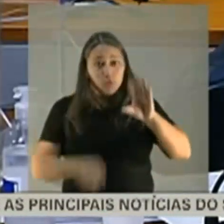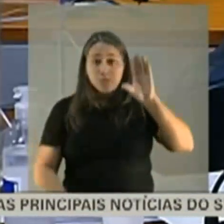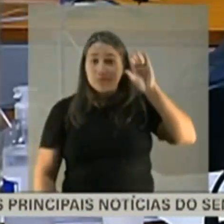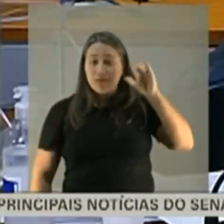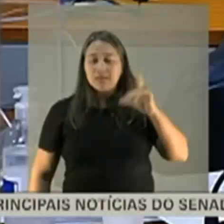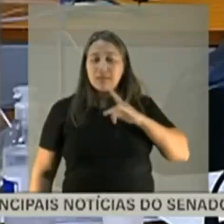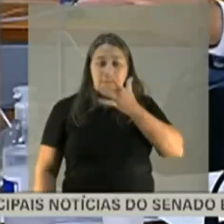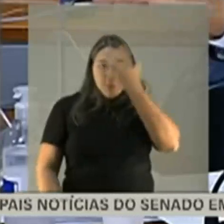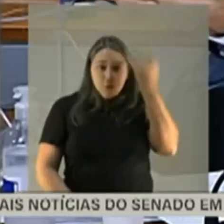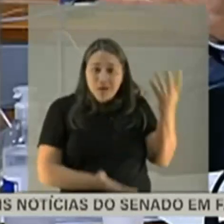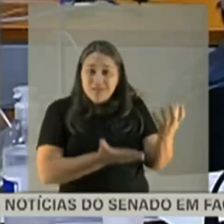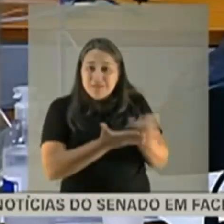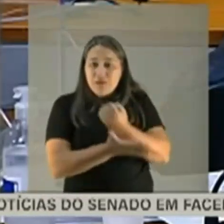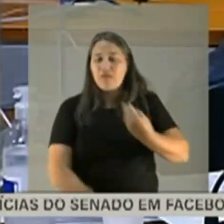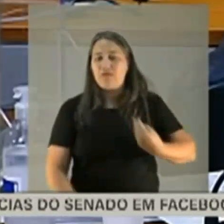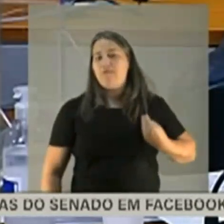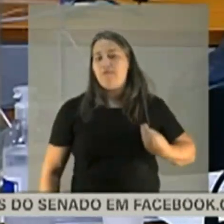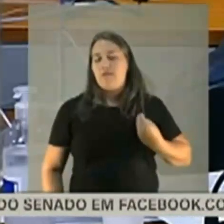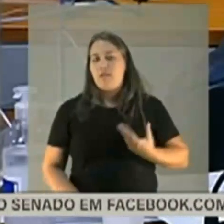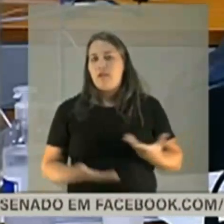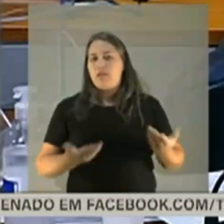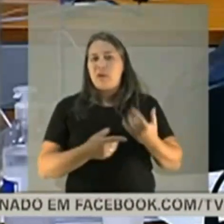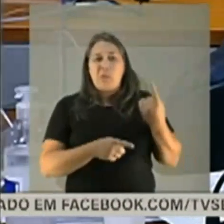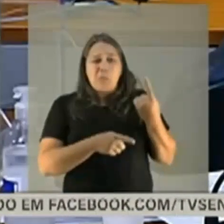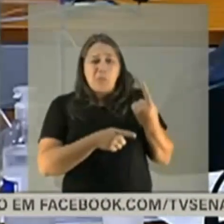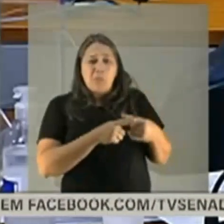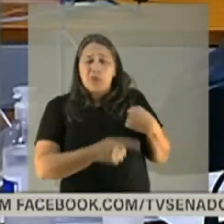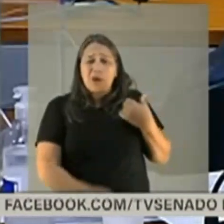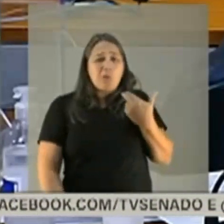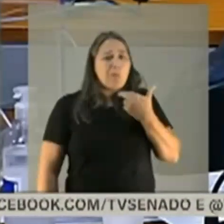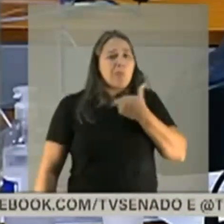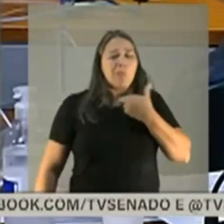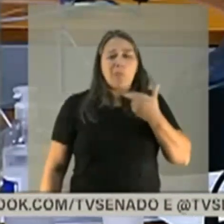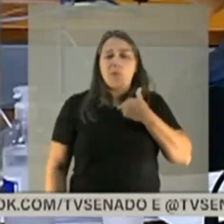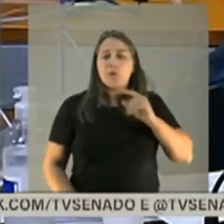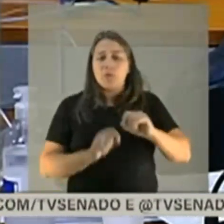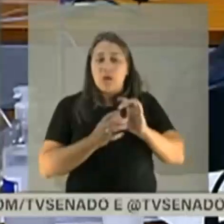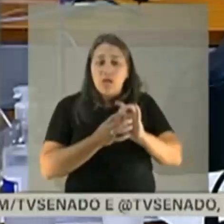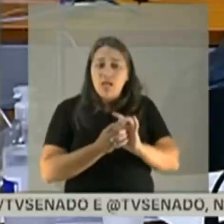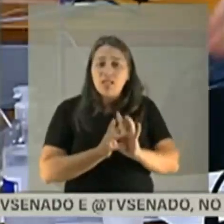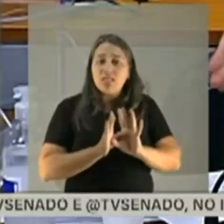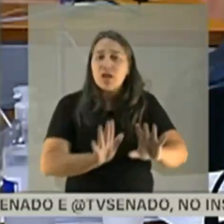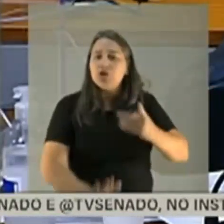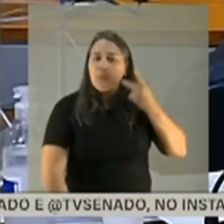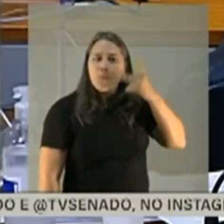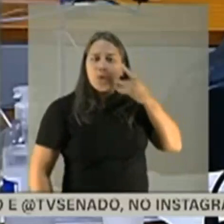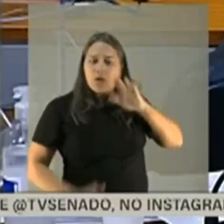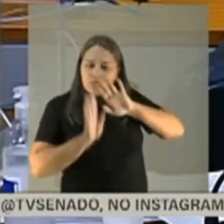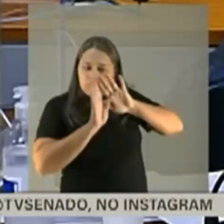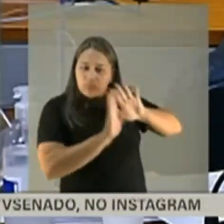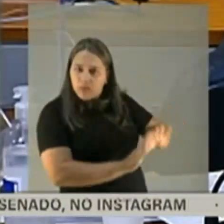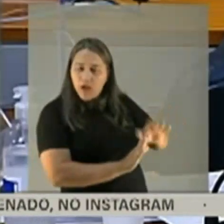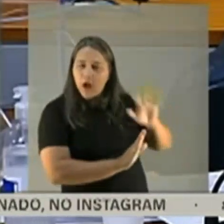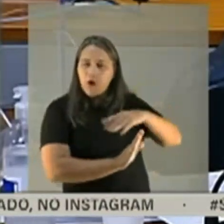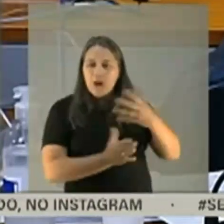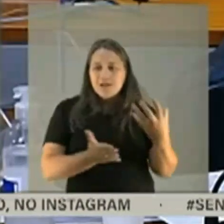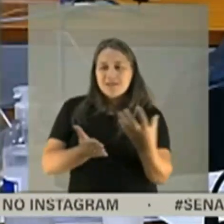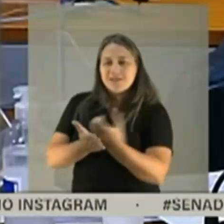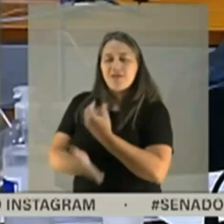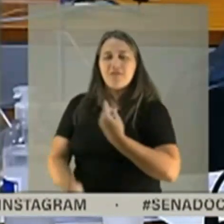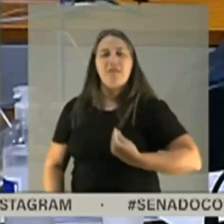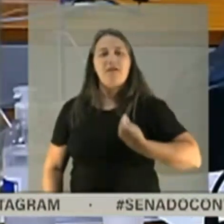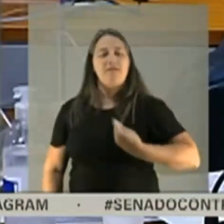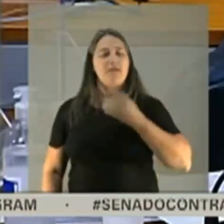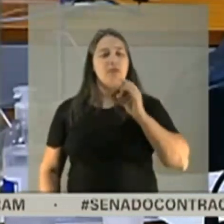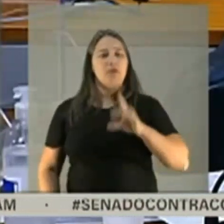tem gente salvando vidas. Então, por que a gente não pode ouvir, deixar a política de lado e vamos salvar vidas? Só isso,